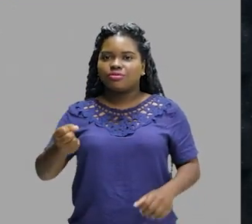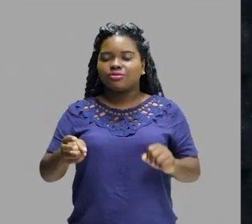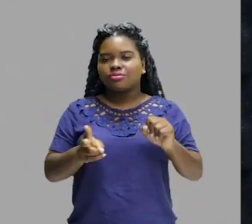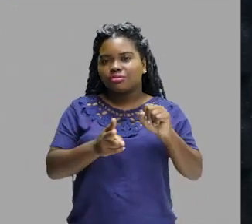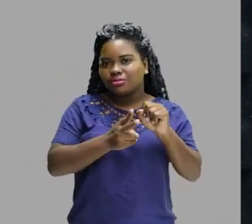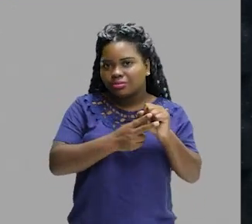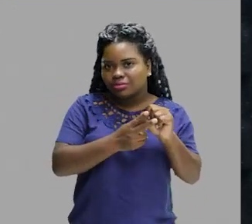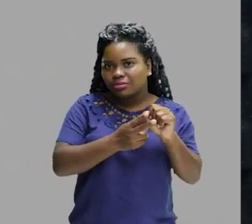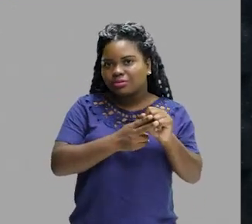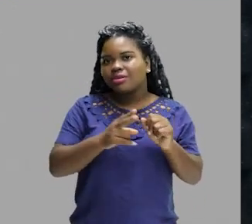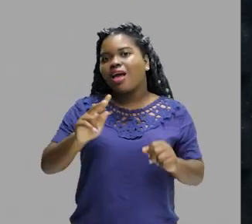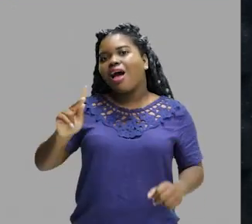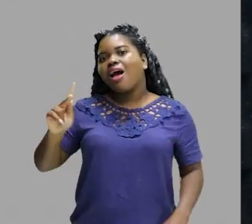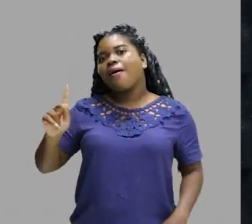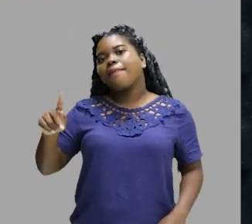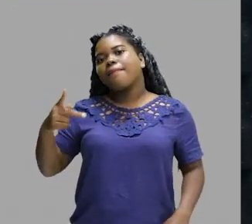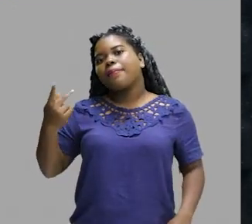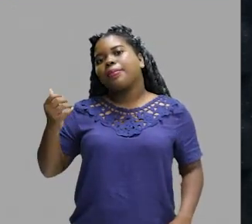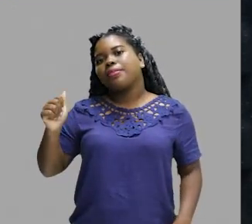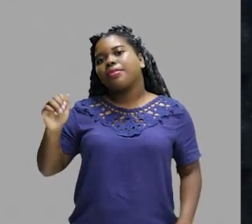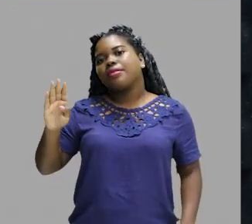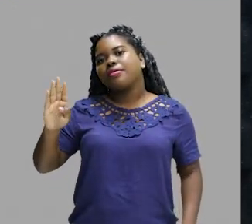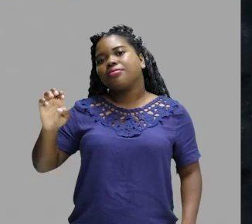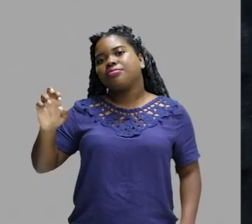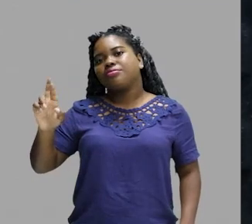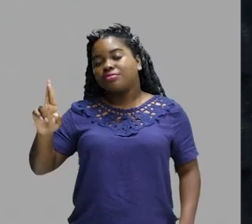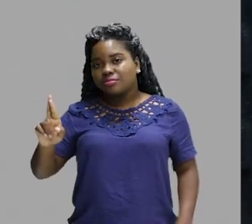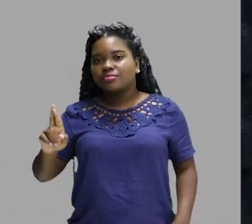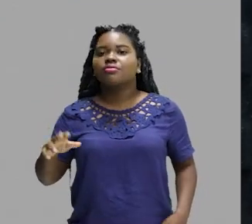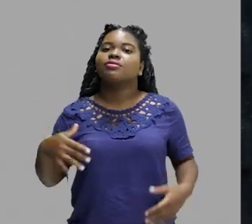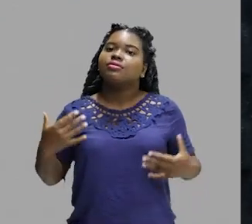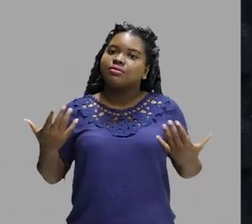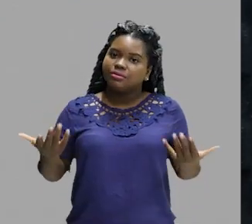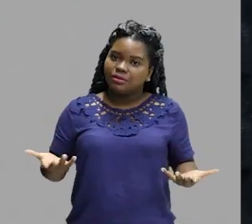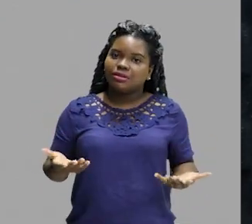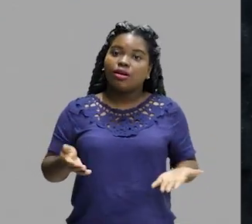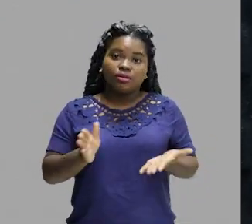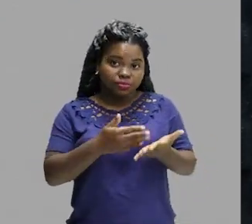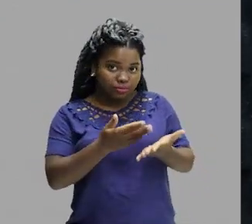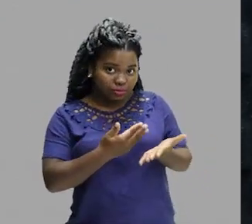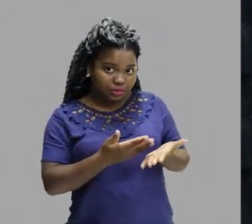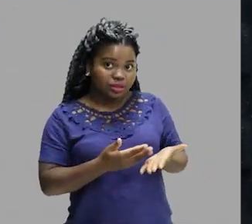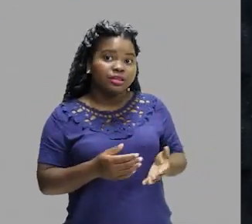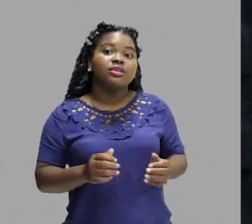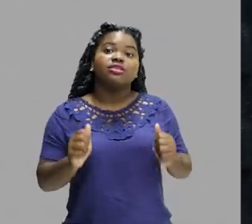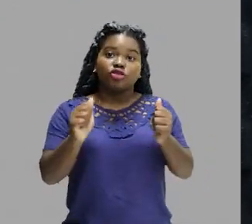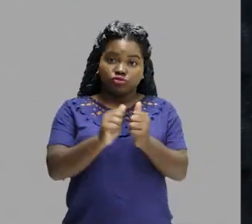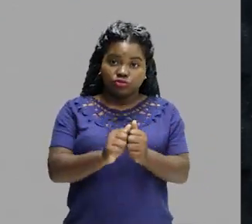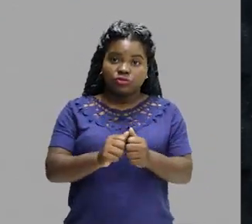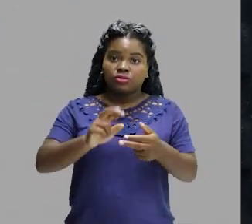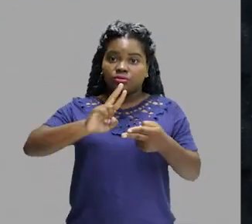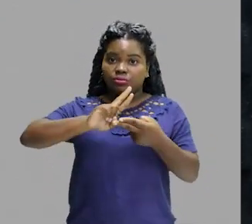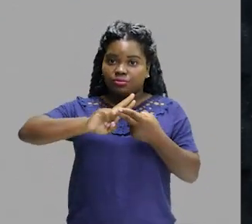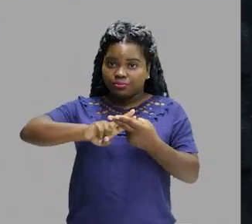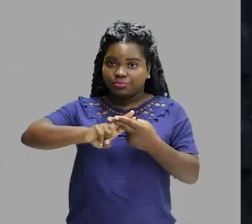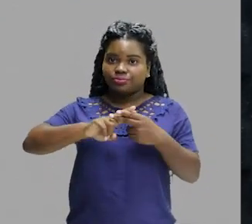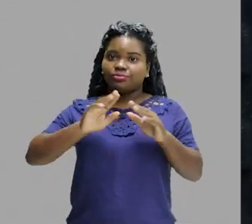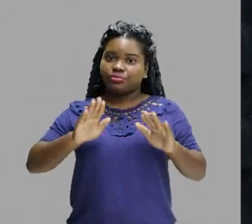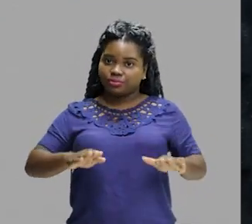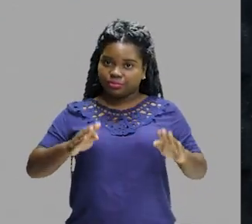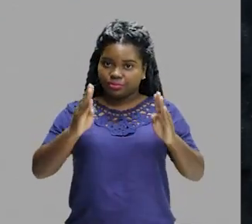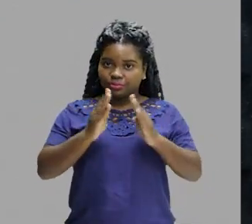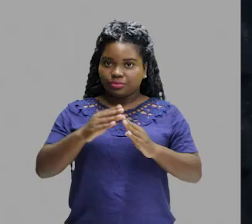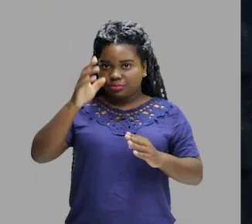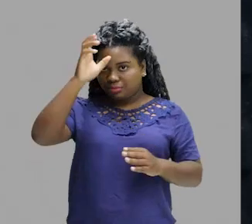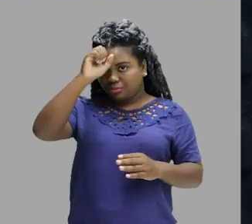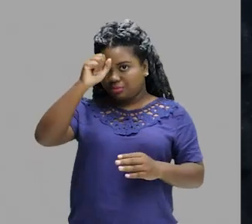del participio. Estão confortáveis? Estão conosco aqui no hashtag Fica em Casa Aprendendo? Podemos começar?